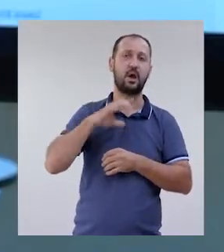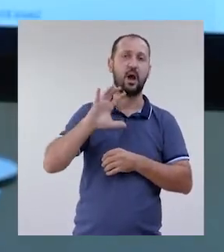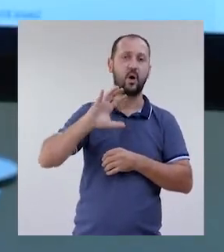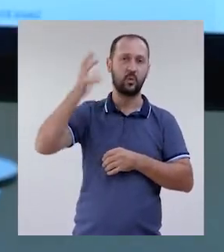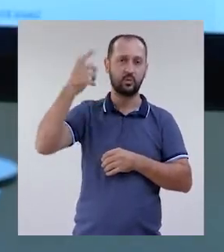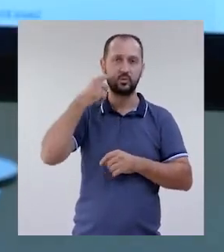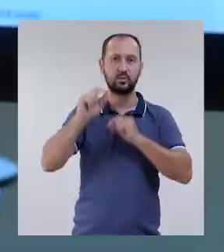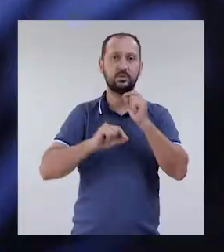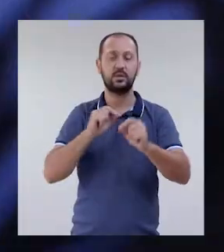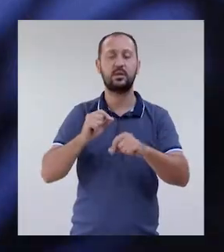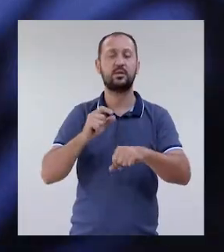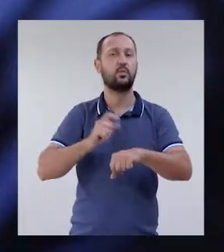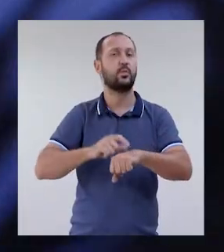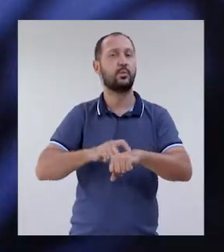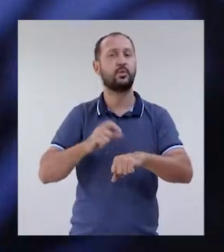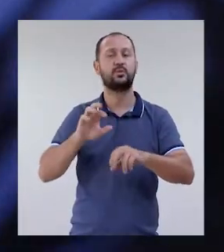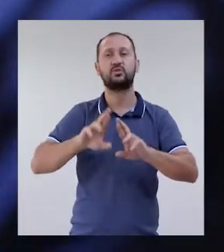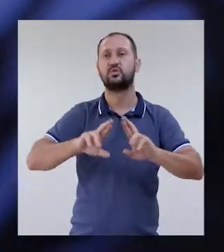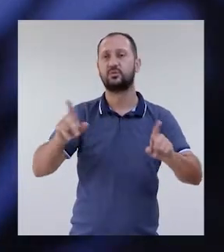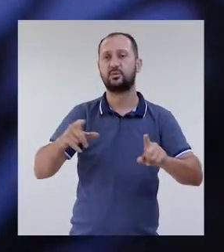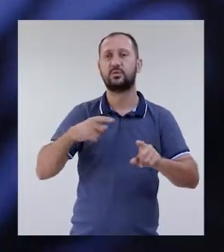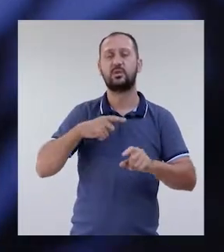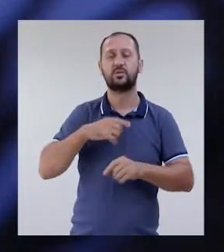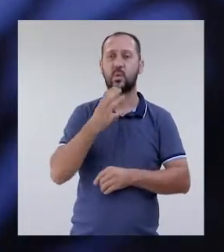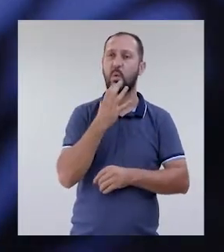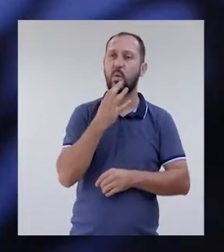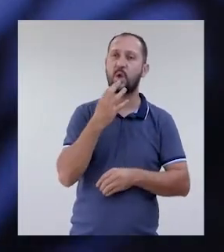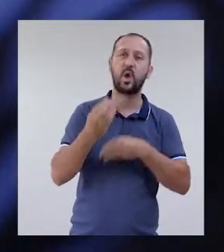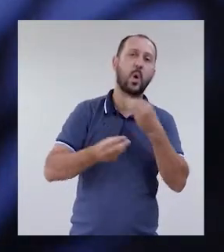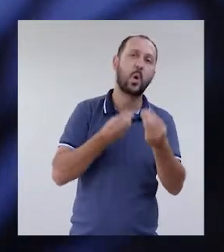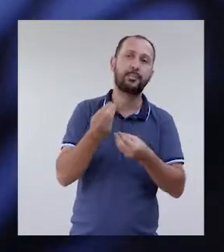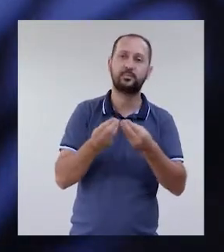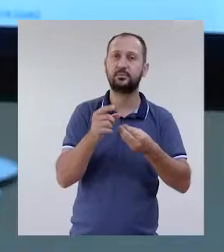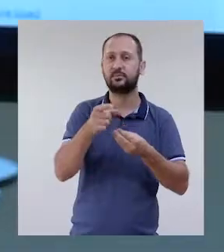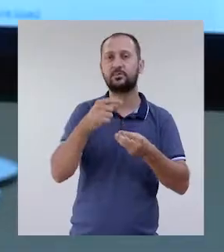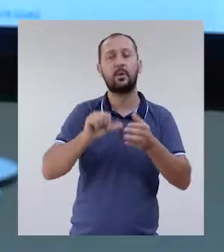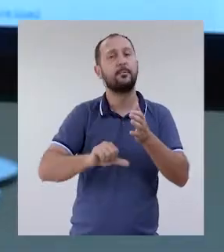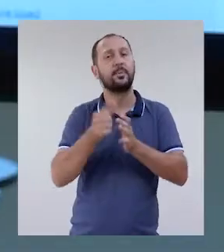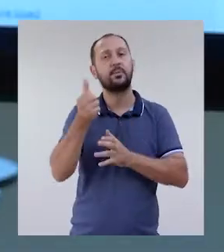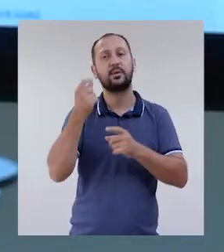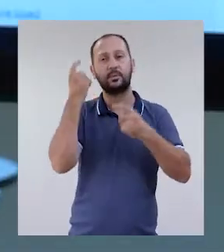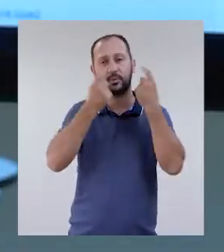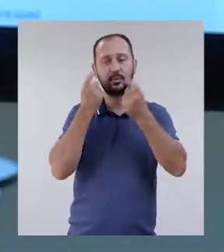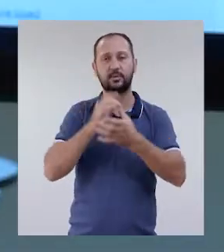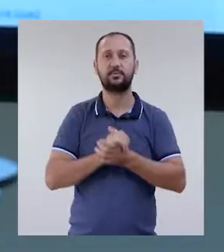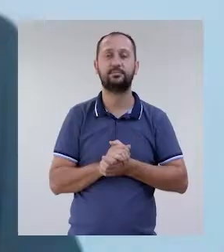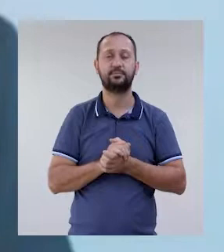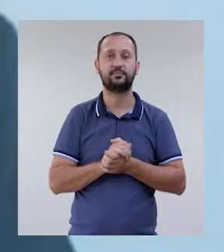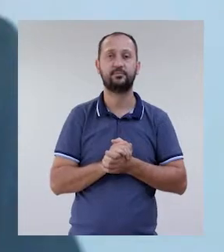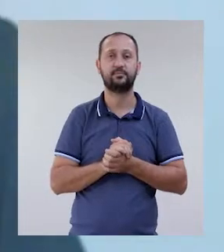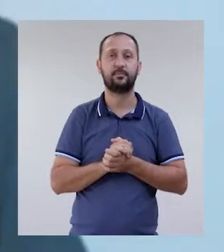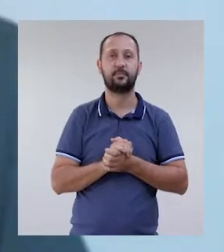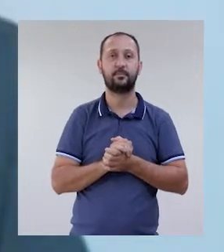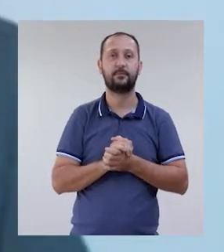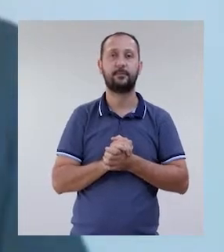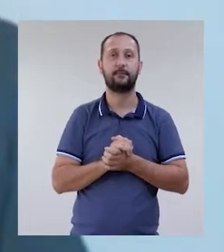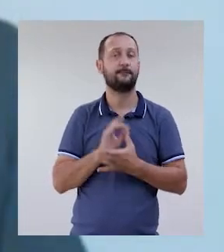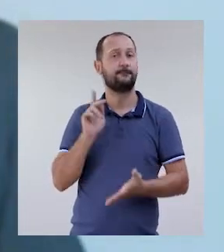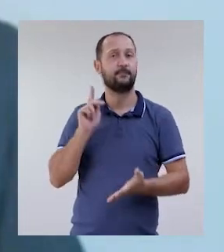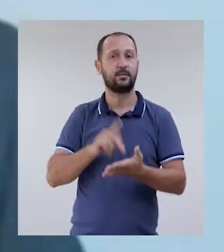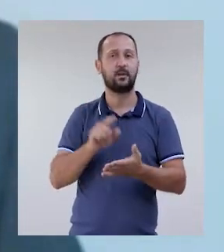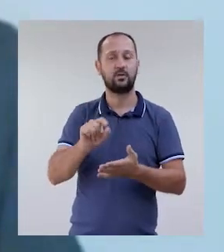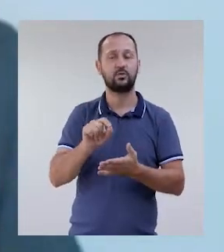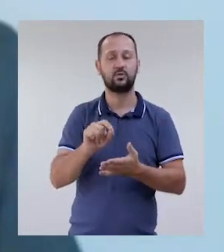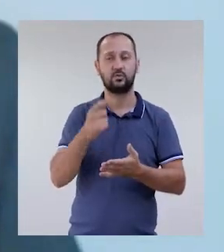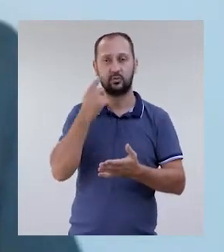ia resultar num quadro tão diferente do que a gente está acostumado? O que foi a sua primeira preocupação? Na verdade,